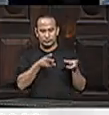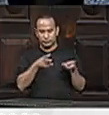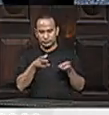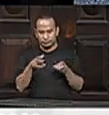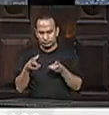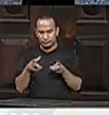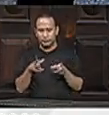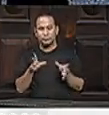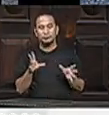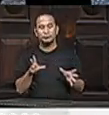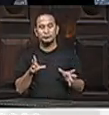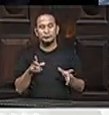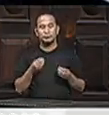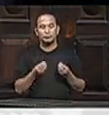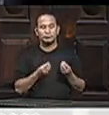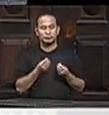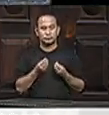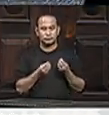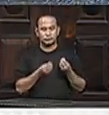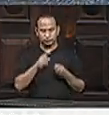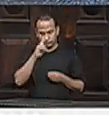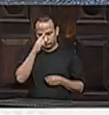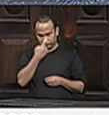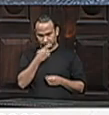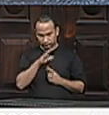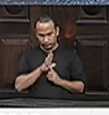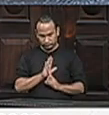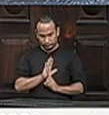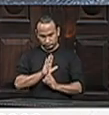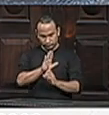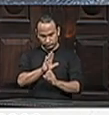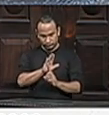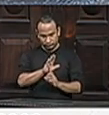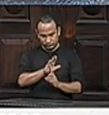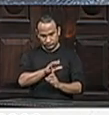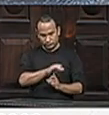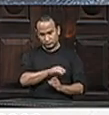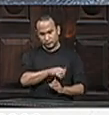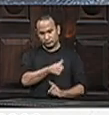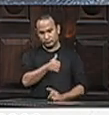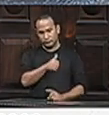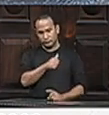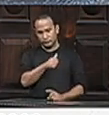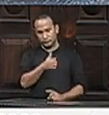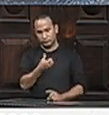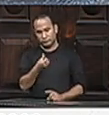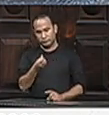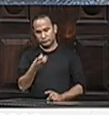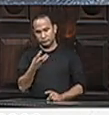de definir por decreto as entidades que integrarão a estrutura do CETERJ,